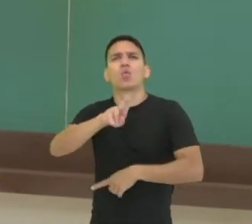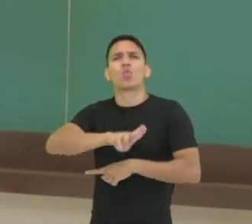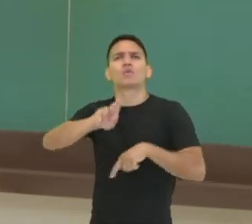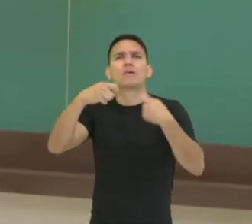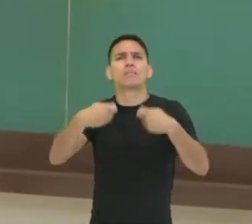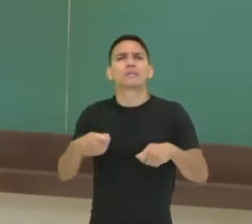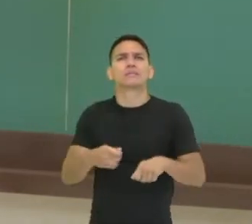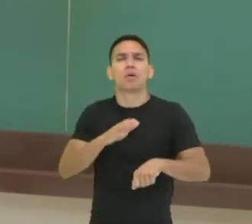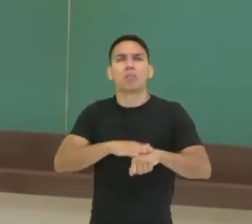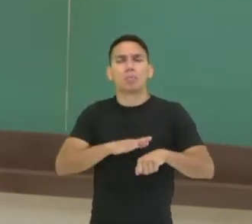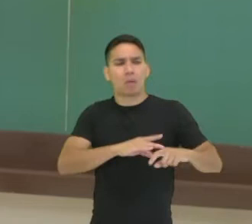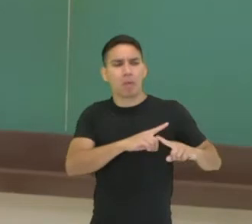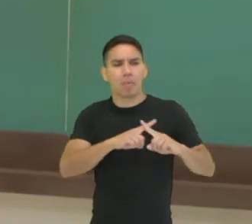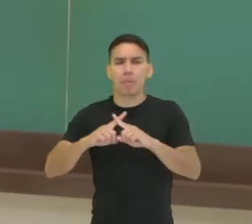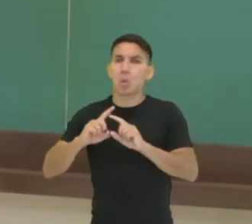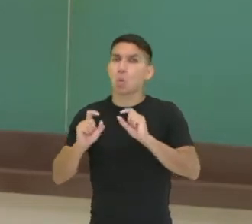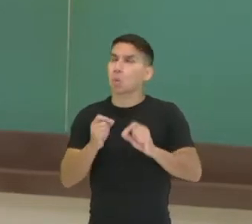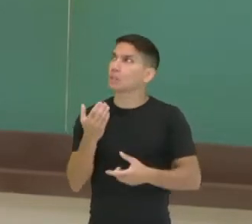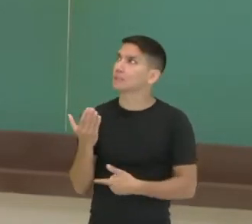jogo, durante uma partida?